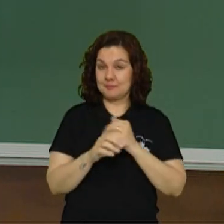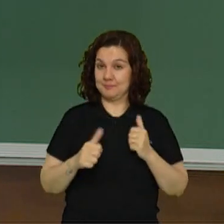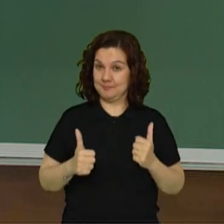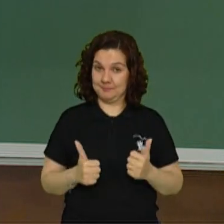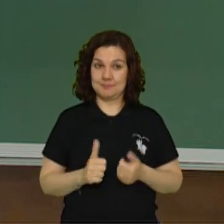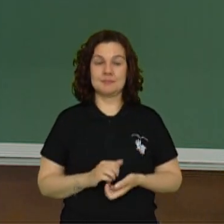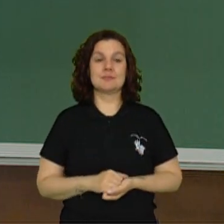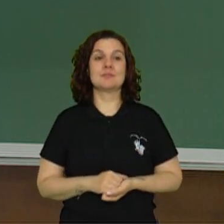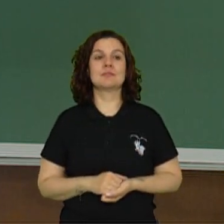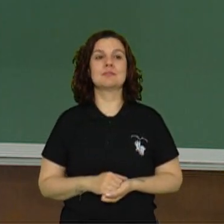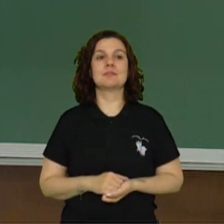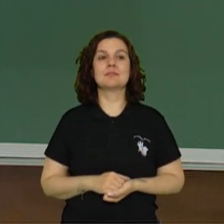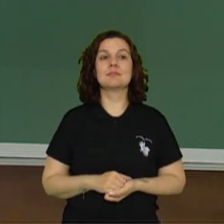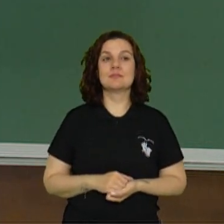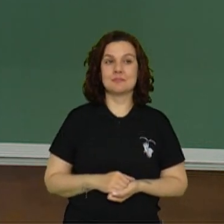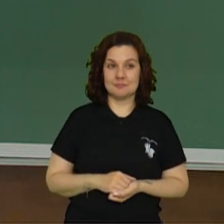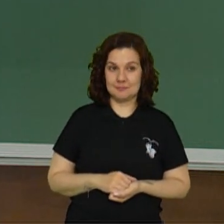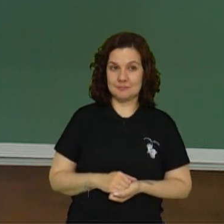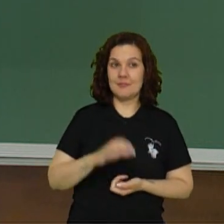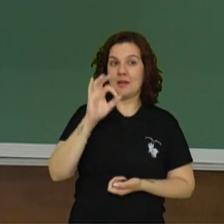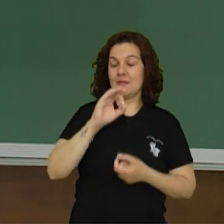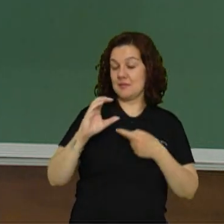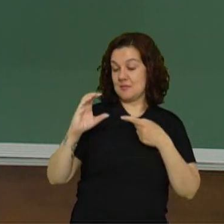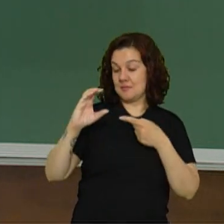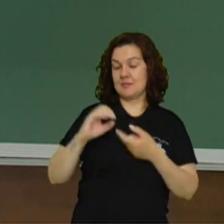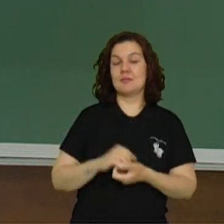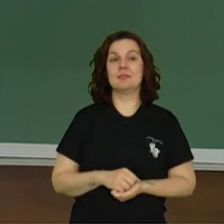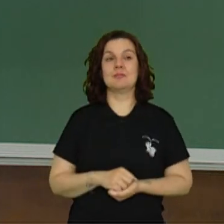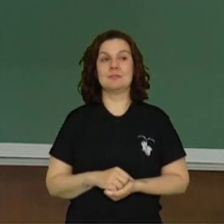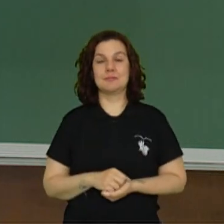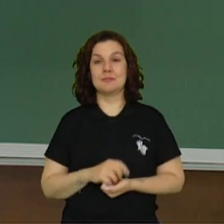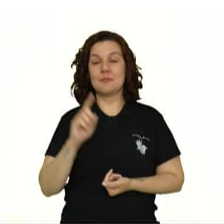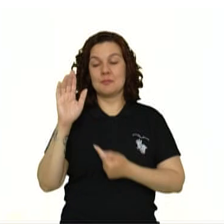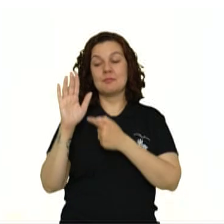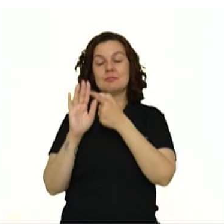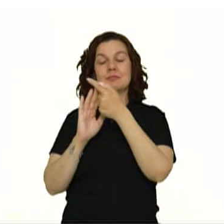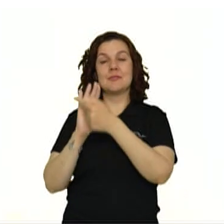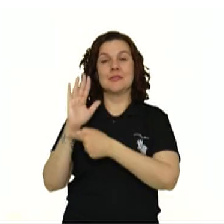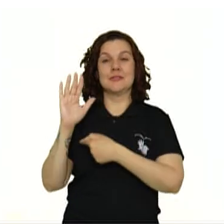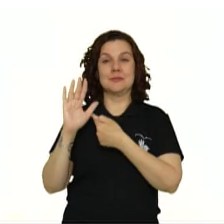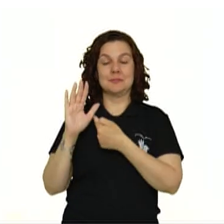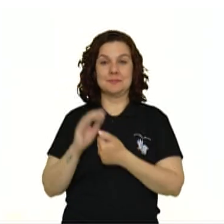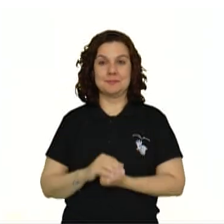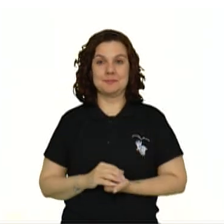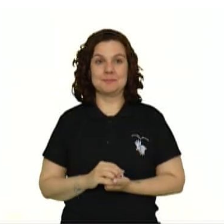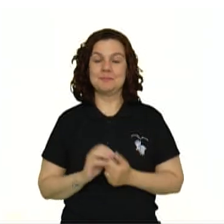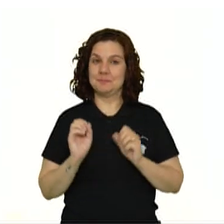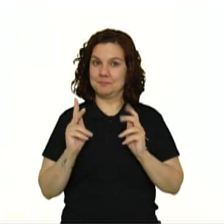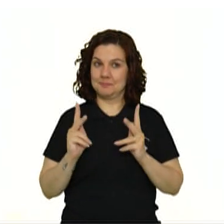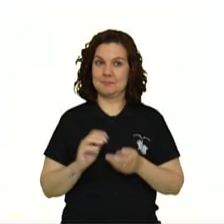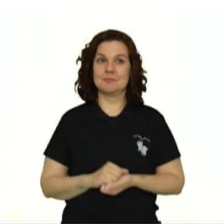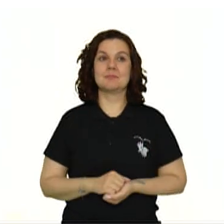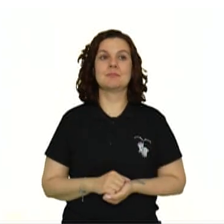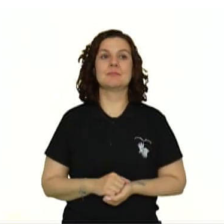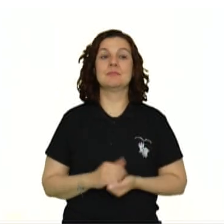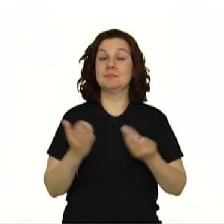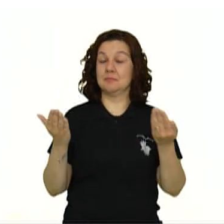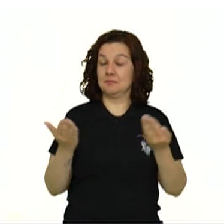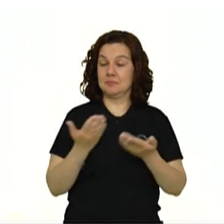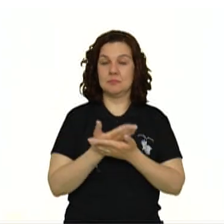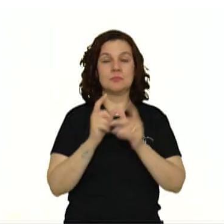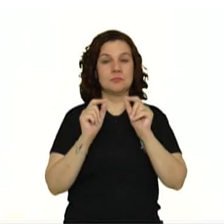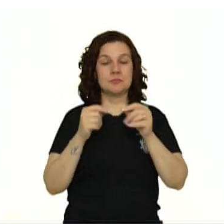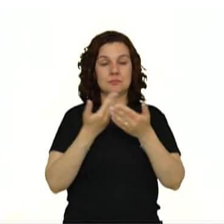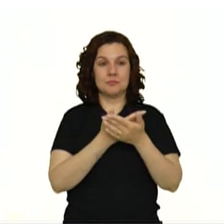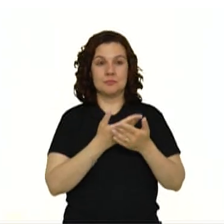certo? Então, a resposta certa, letra C, uma circunferência, tá? Vimos